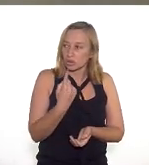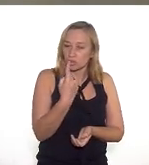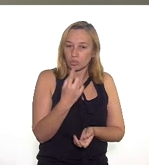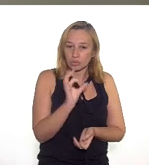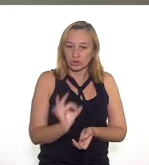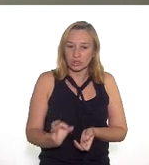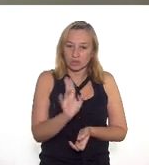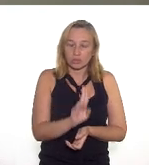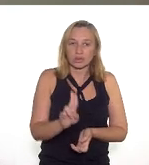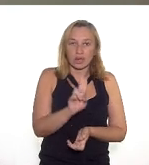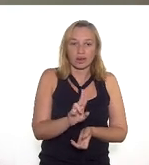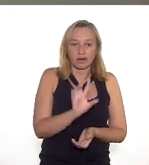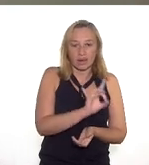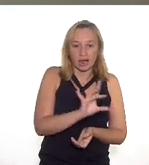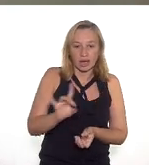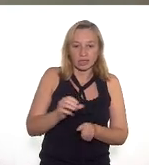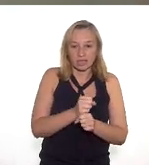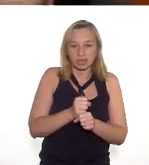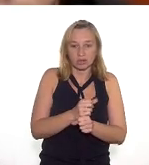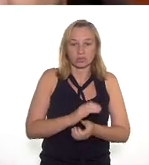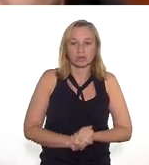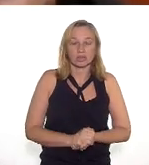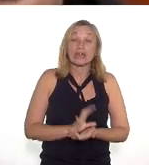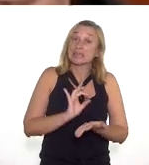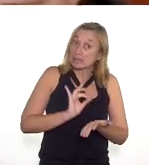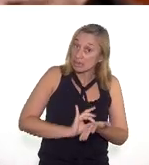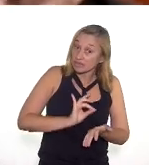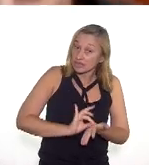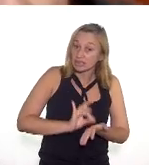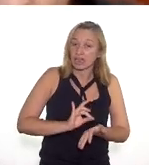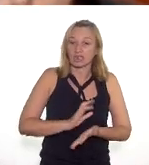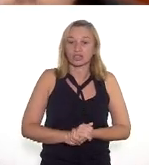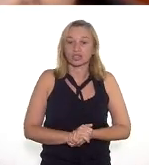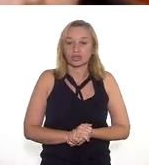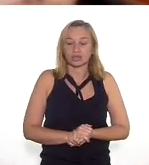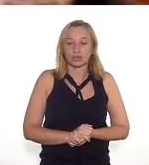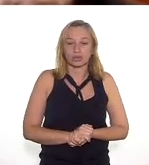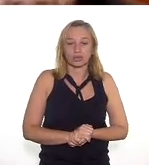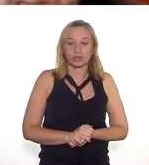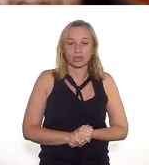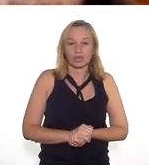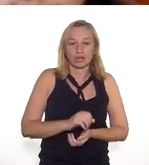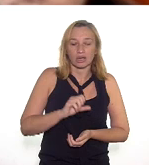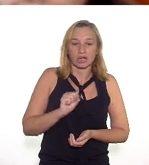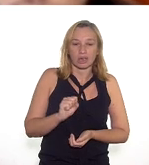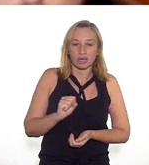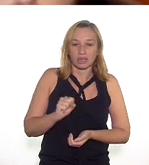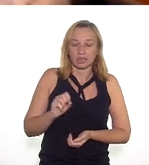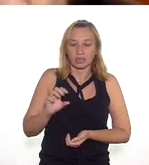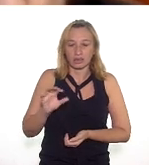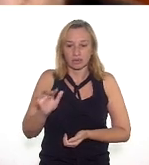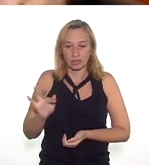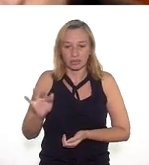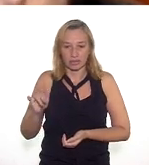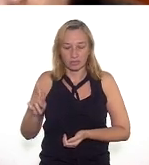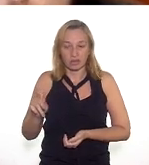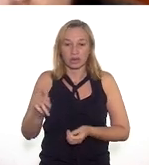ano? Não, na verdade, a SPG ela faz o